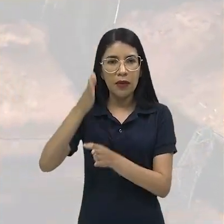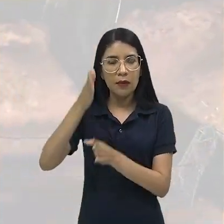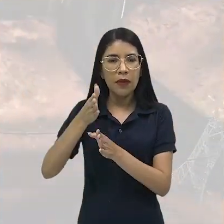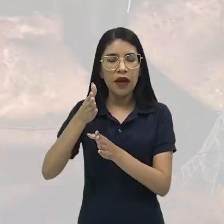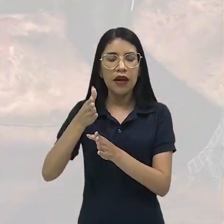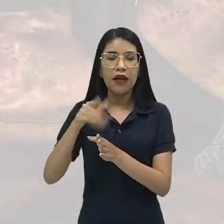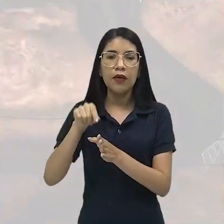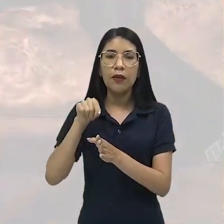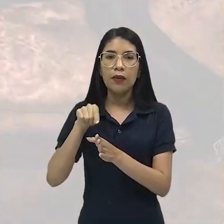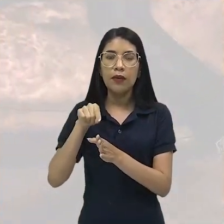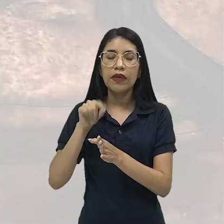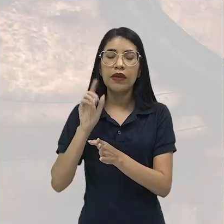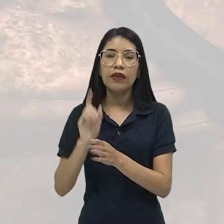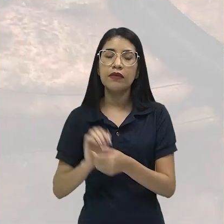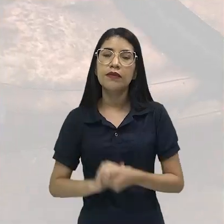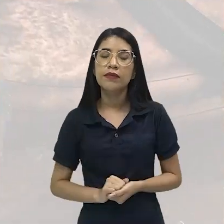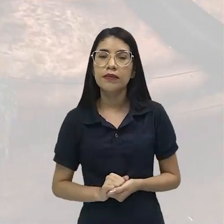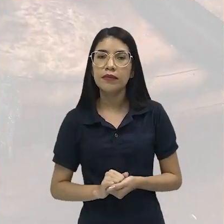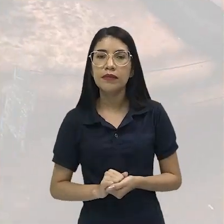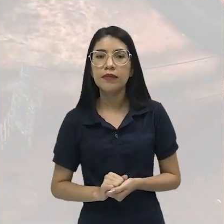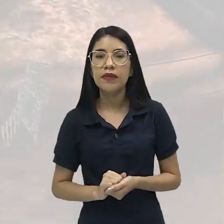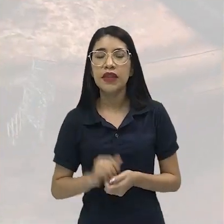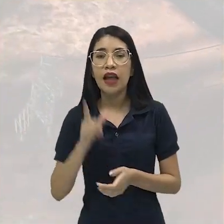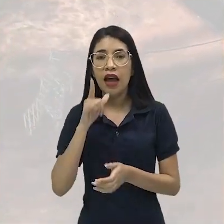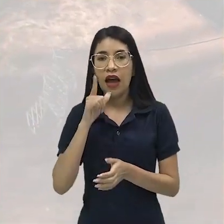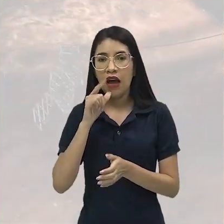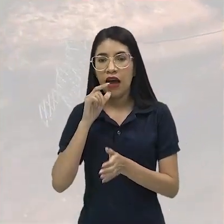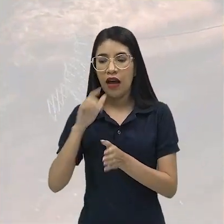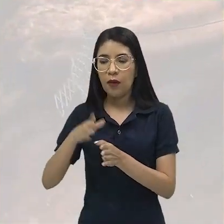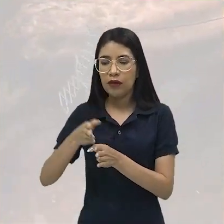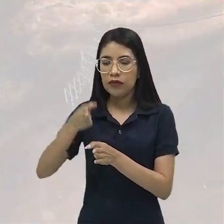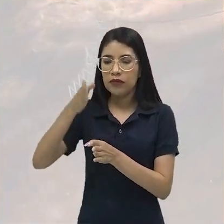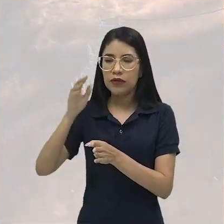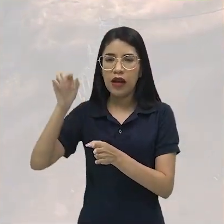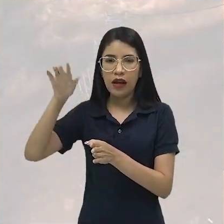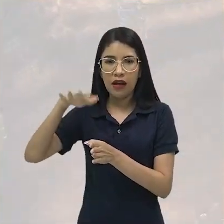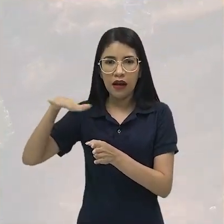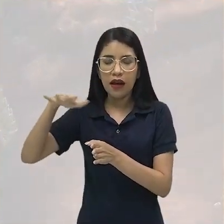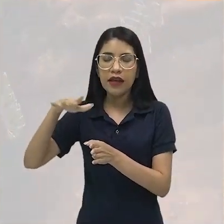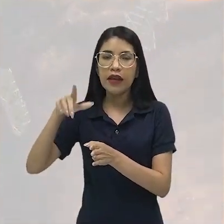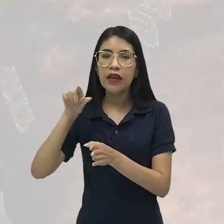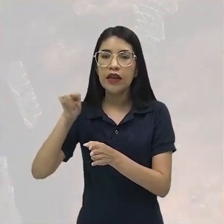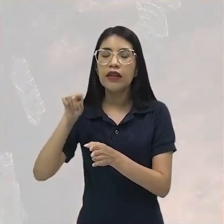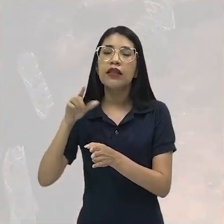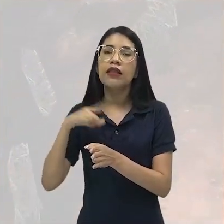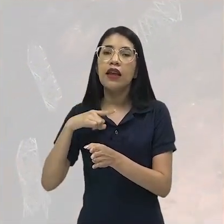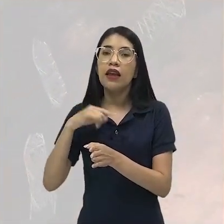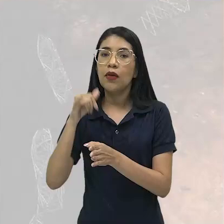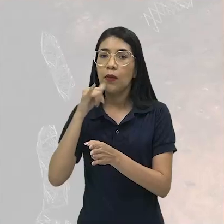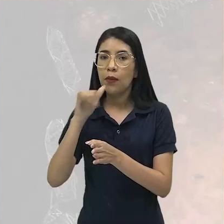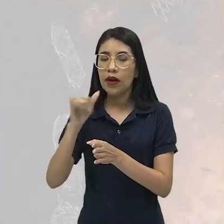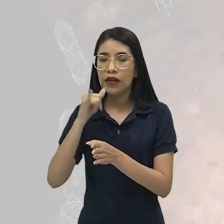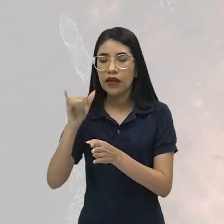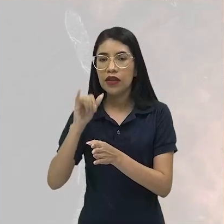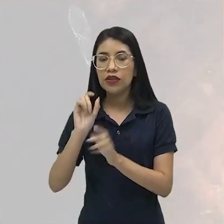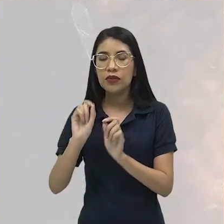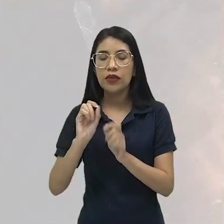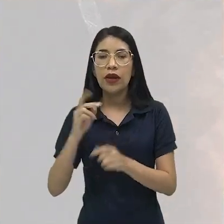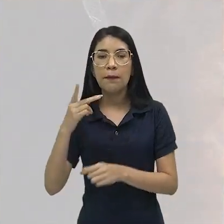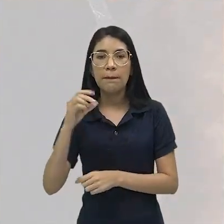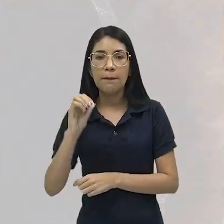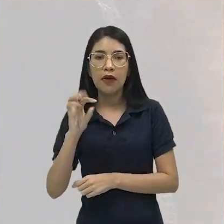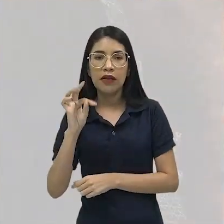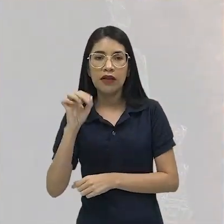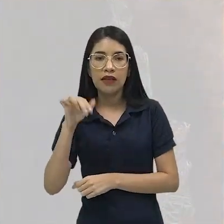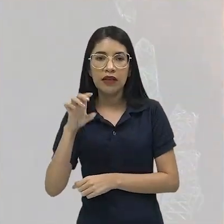barragem nessa água. E essa água que vai ficar acumulada lá em cima vai ter uma energia que nós chamamos de energia